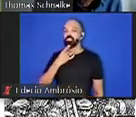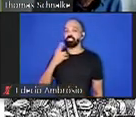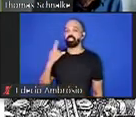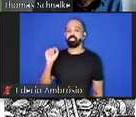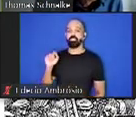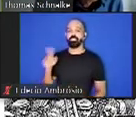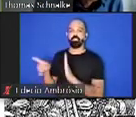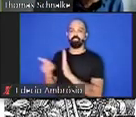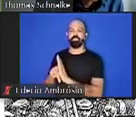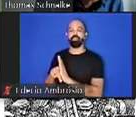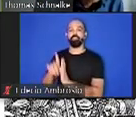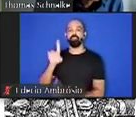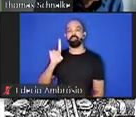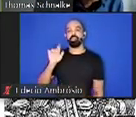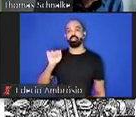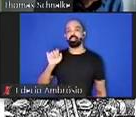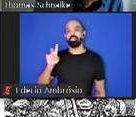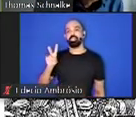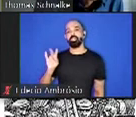representada por Leonardo da Vinci.